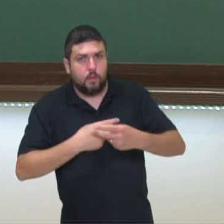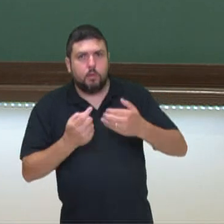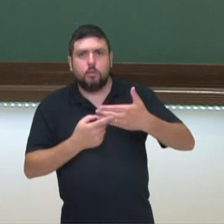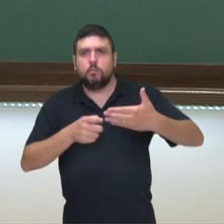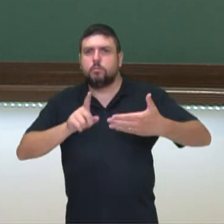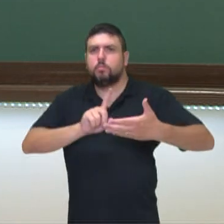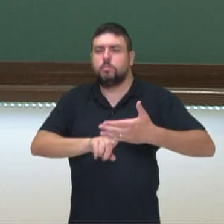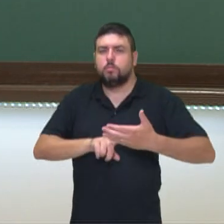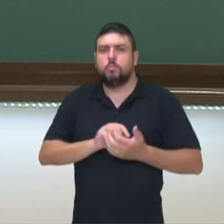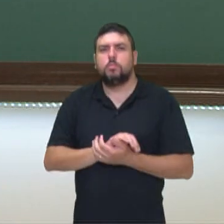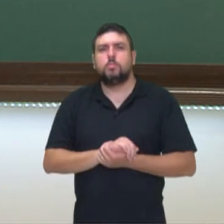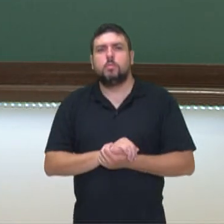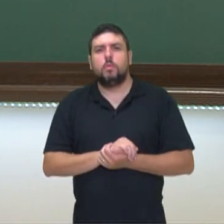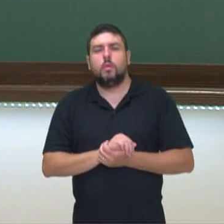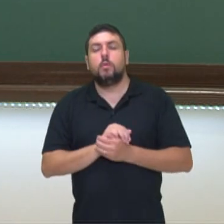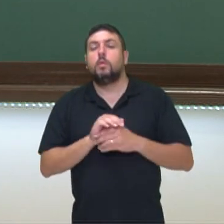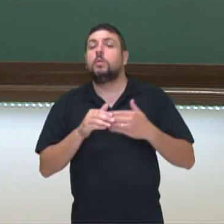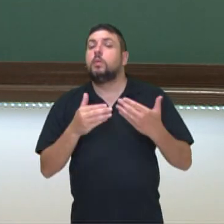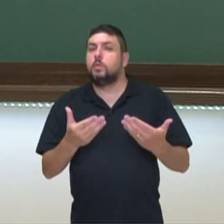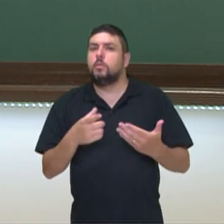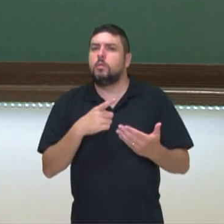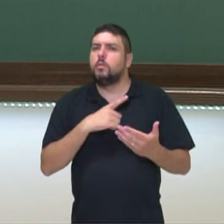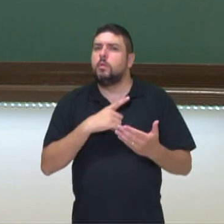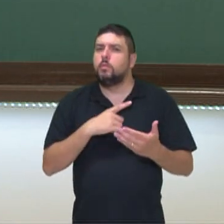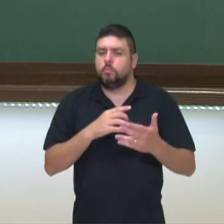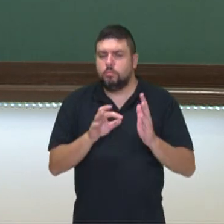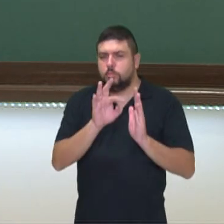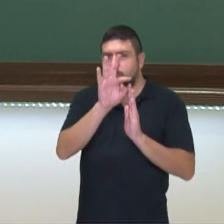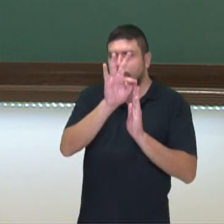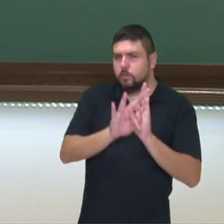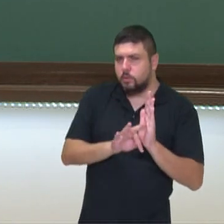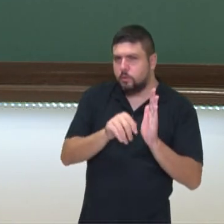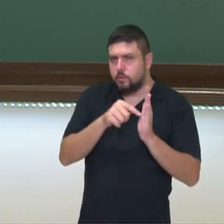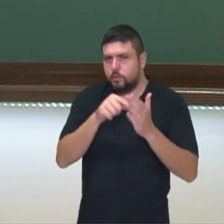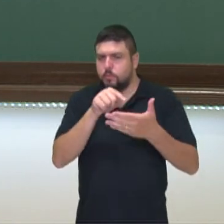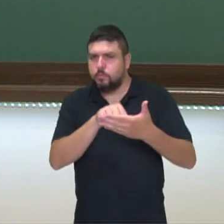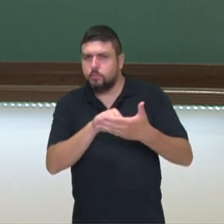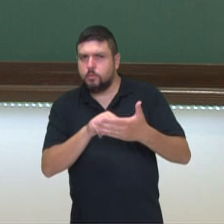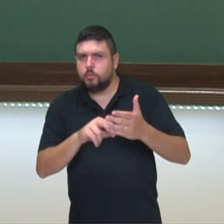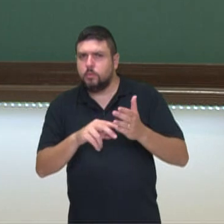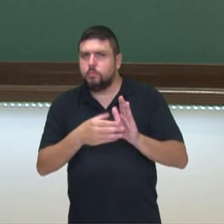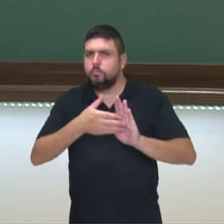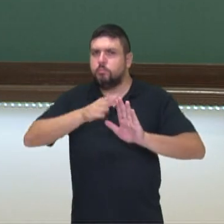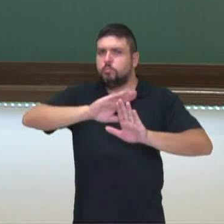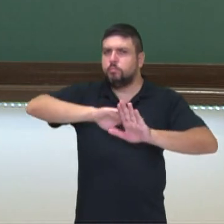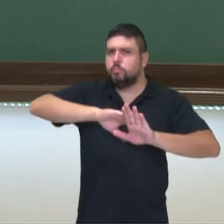Então, ele amplia o significado do seu texto através da linguagem.